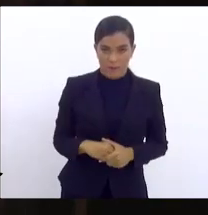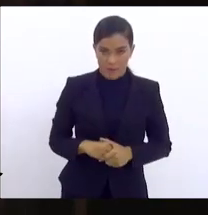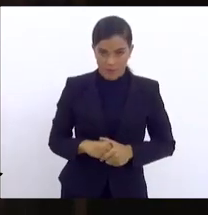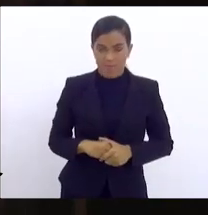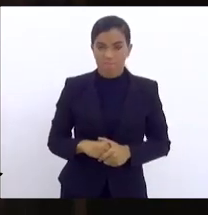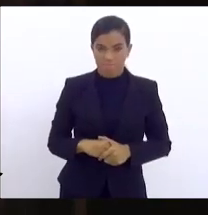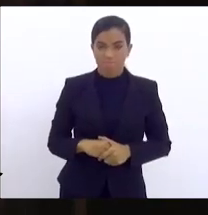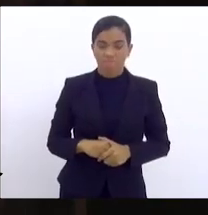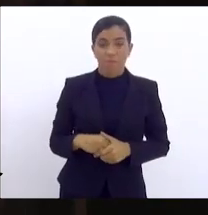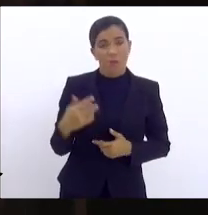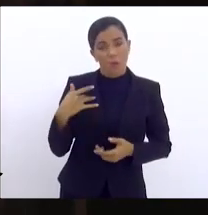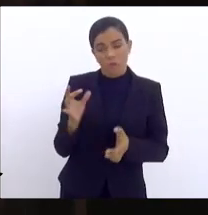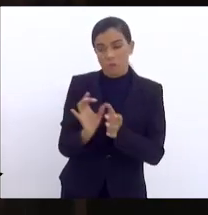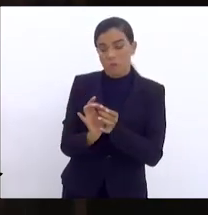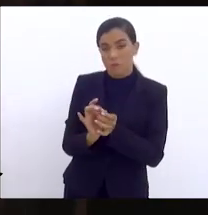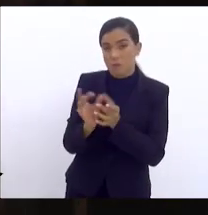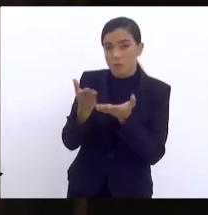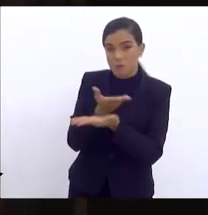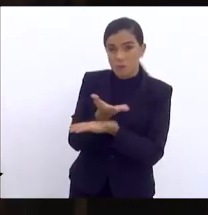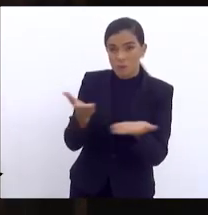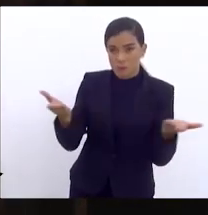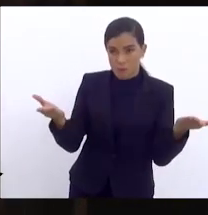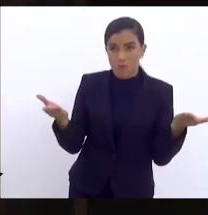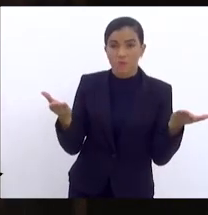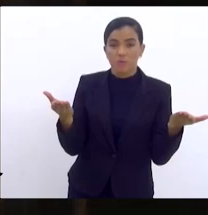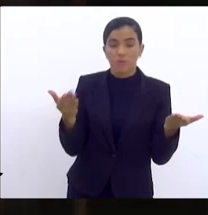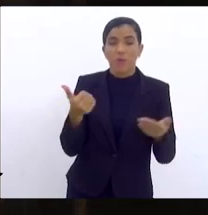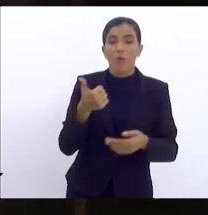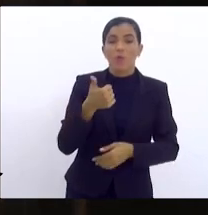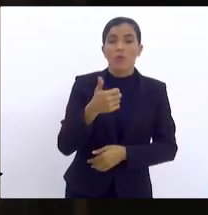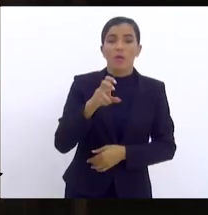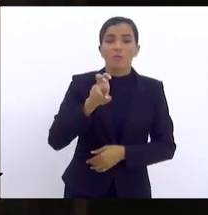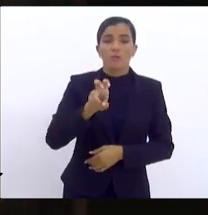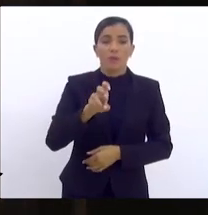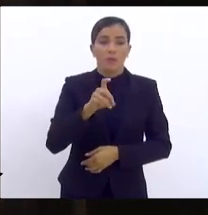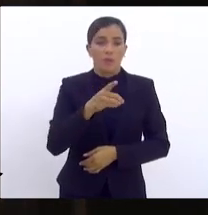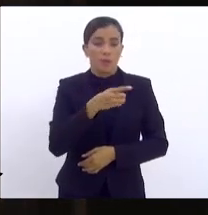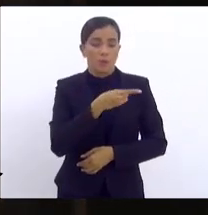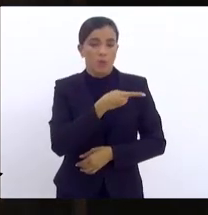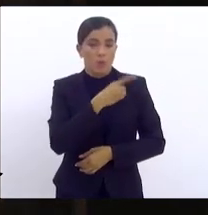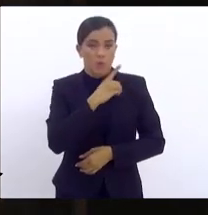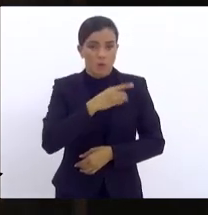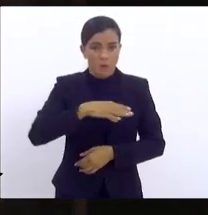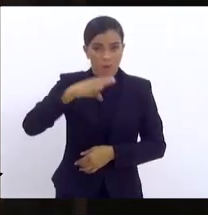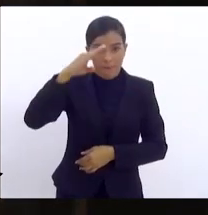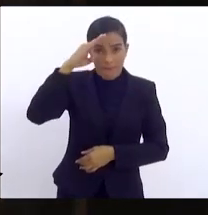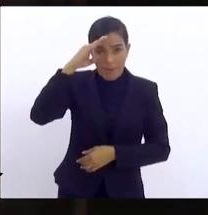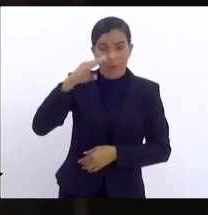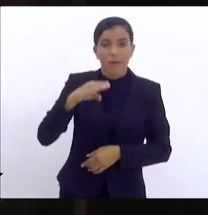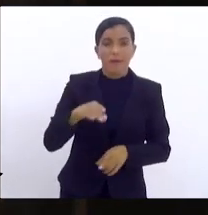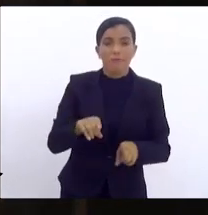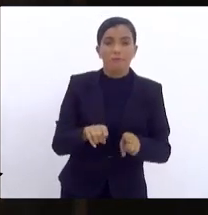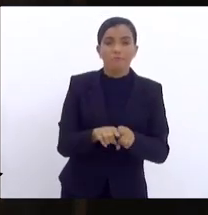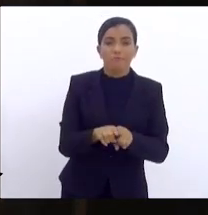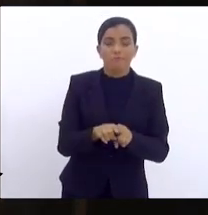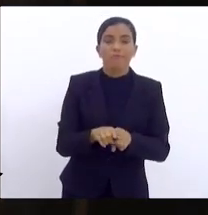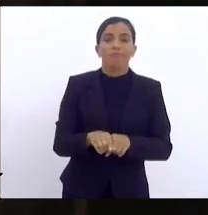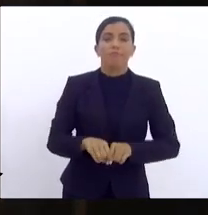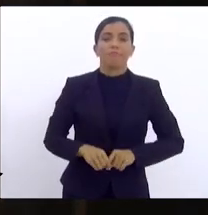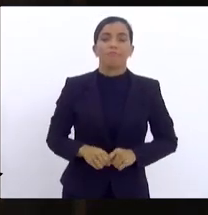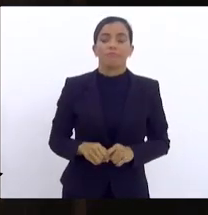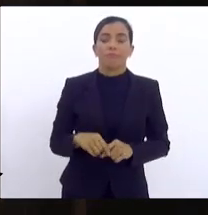deixa a disposição o décimo quinto batalhão a polícia militar tá aqui para trabalhar